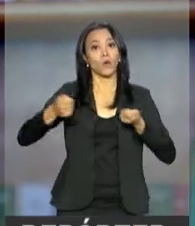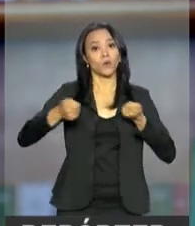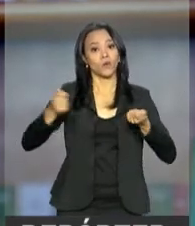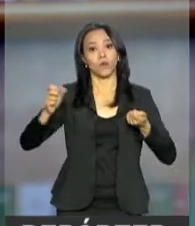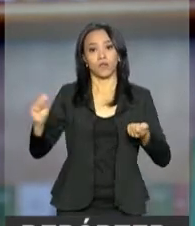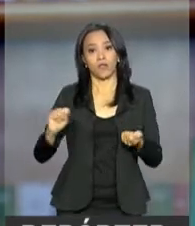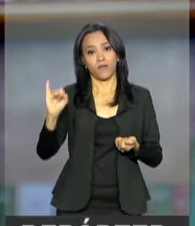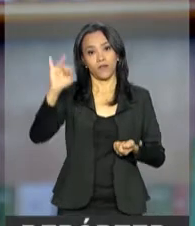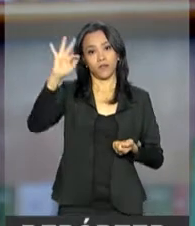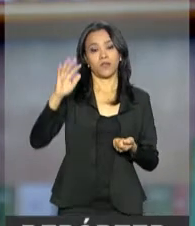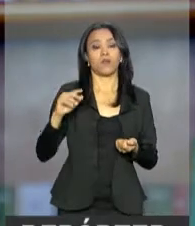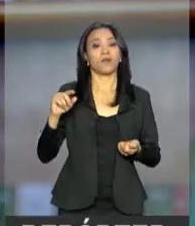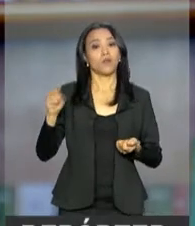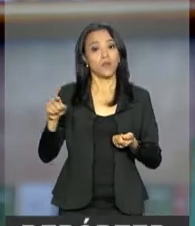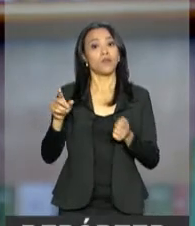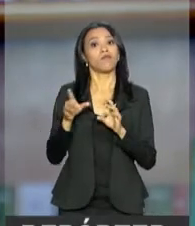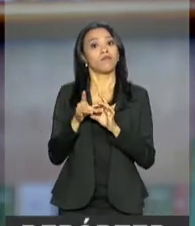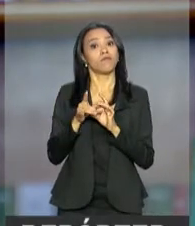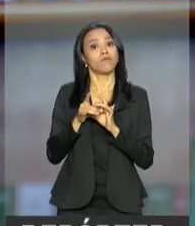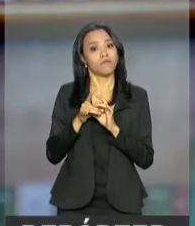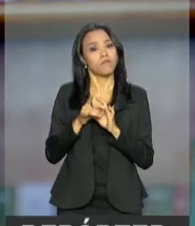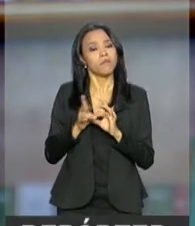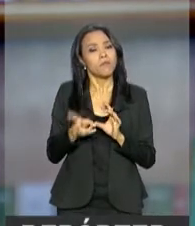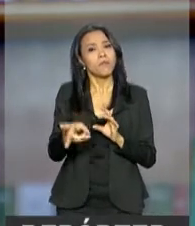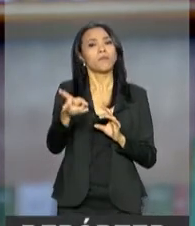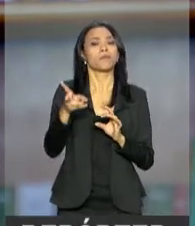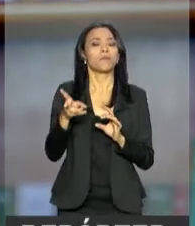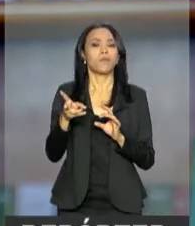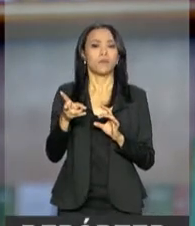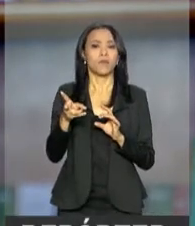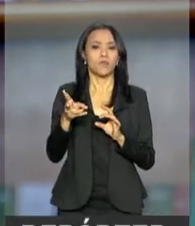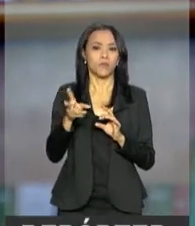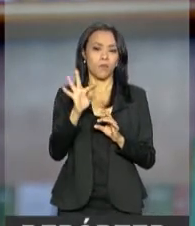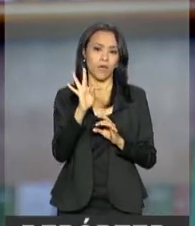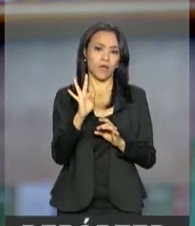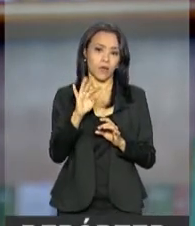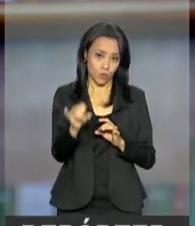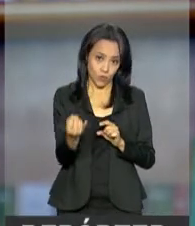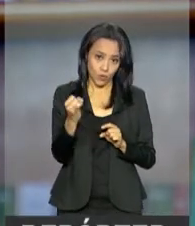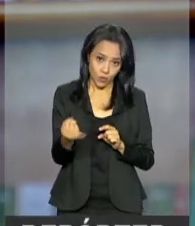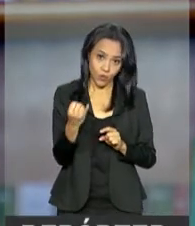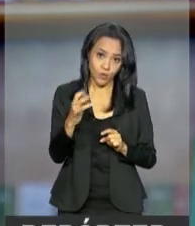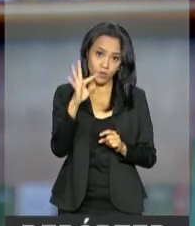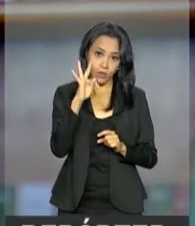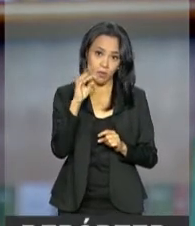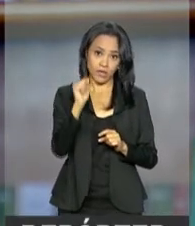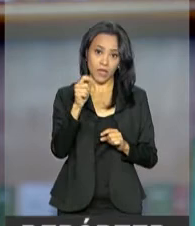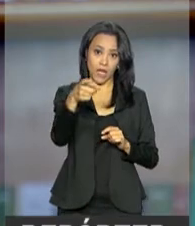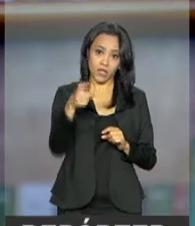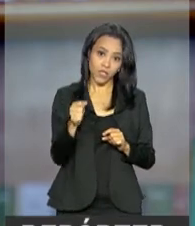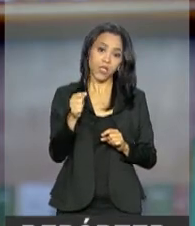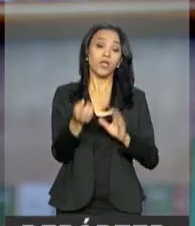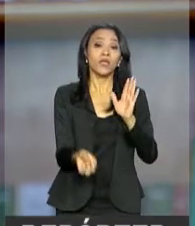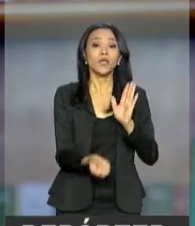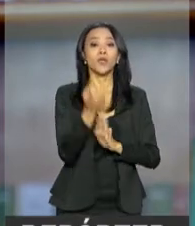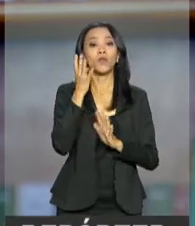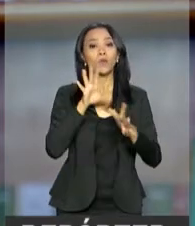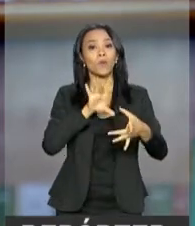inflação, que permitiu uma redução da taxa de juros, criou-se um ambiente novo para